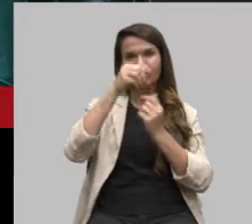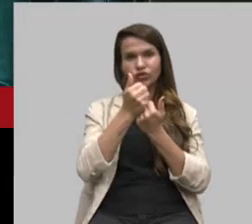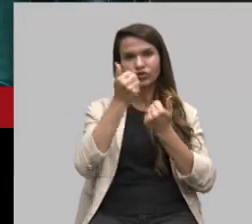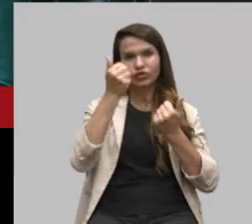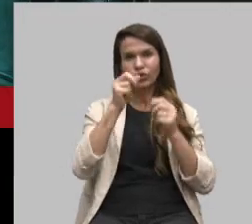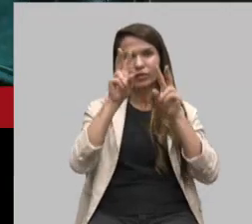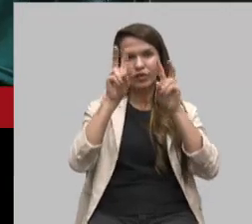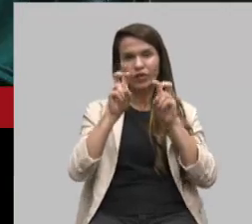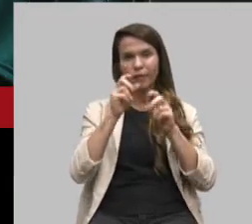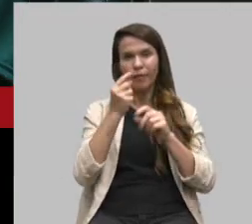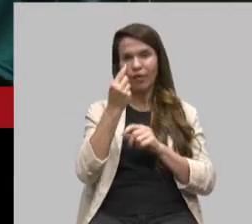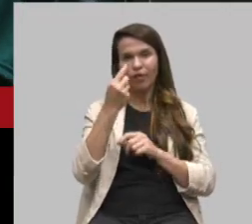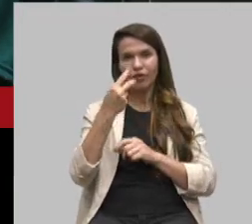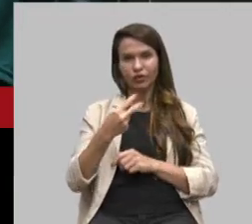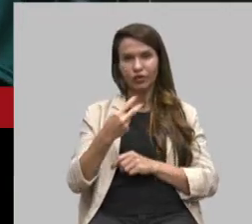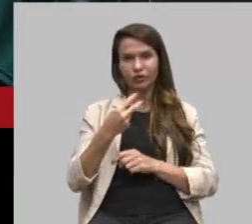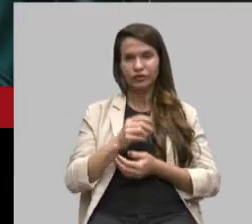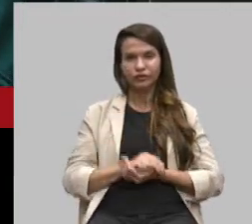e